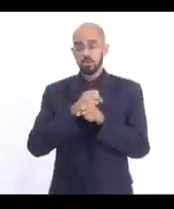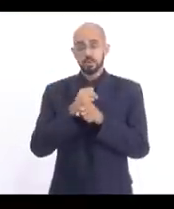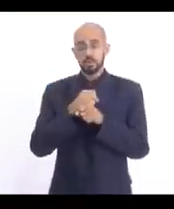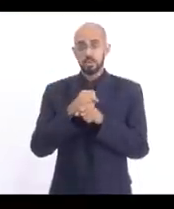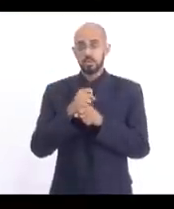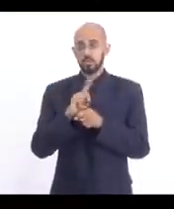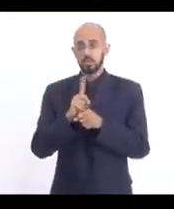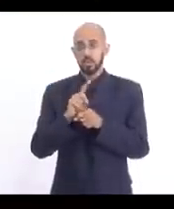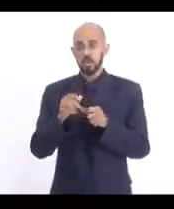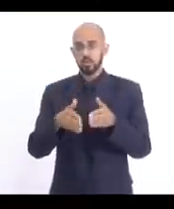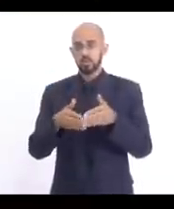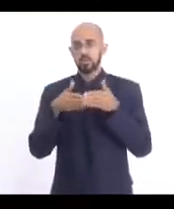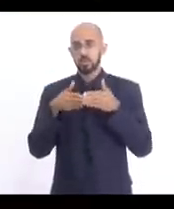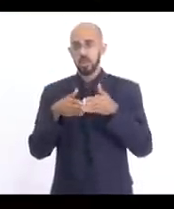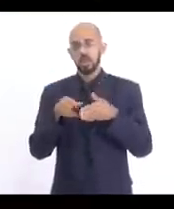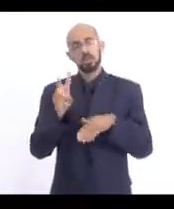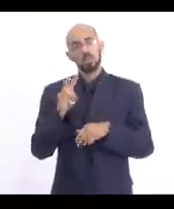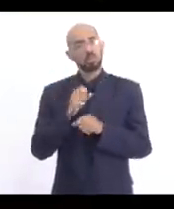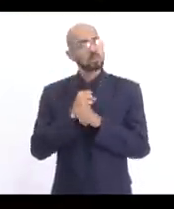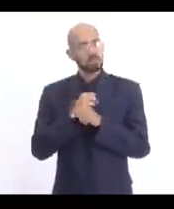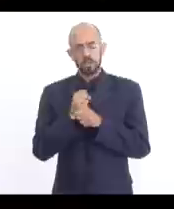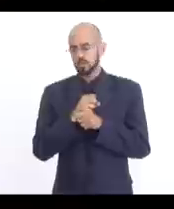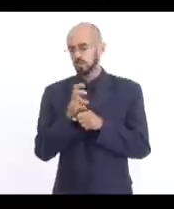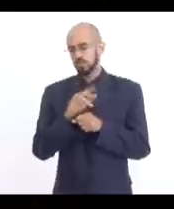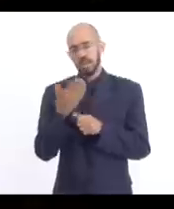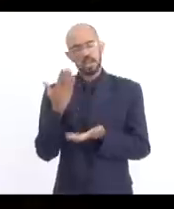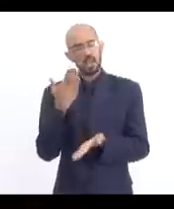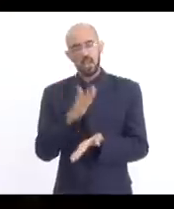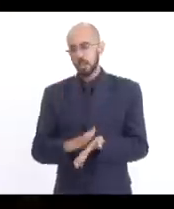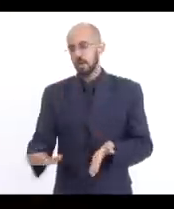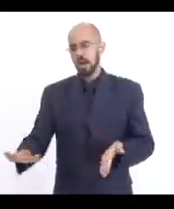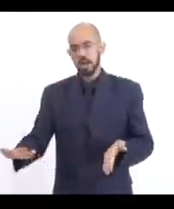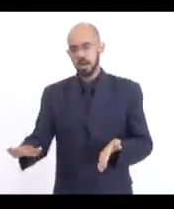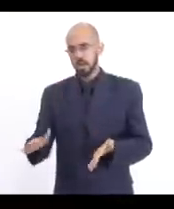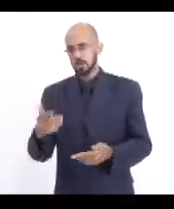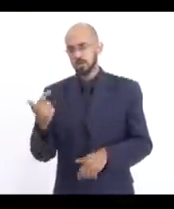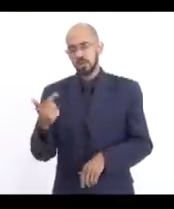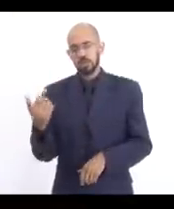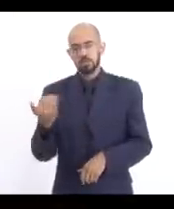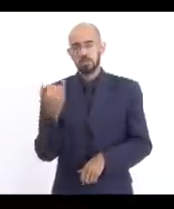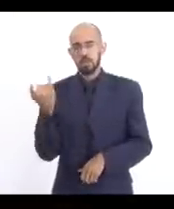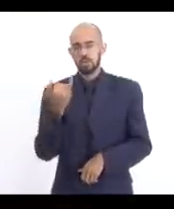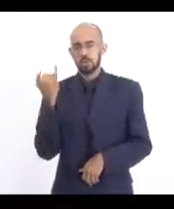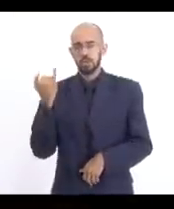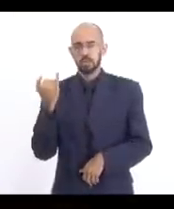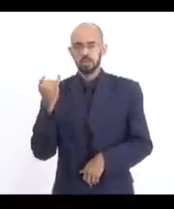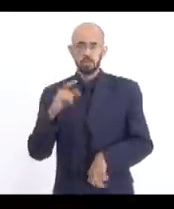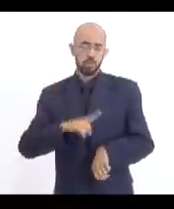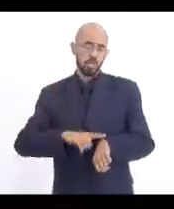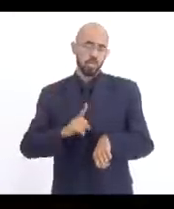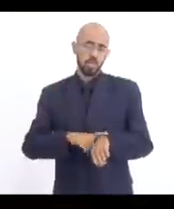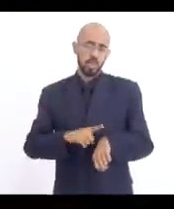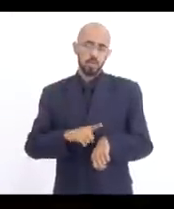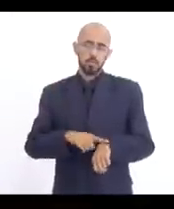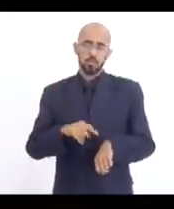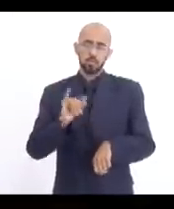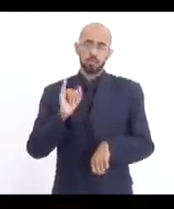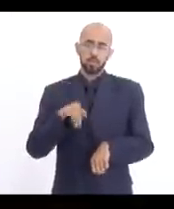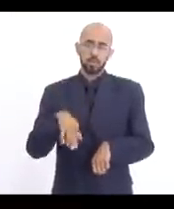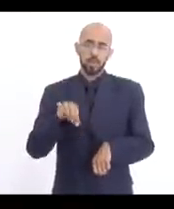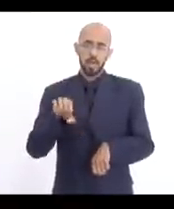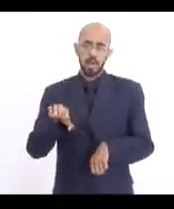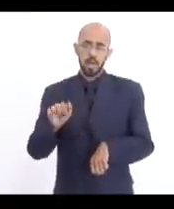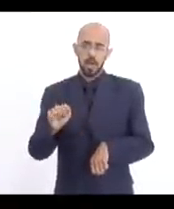licenciar, 2 anos vai cessar. Então, não importa o tempo que o INEA vai demorar. O protocolo